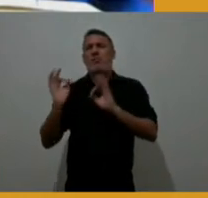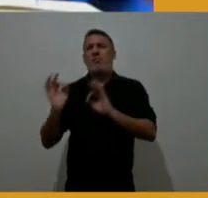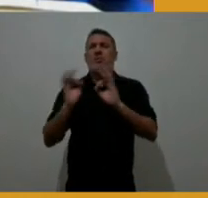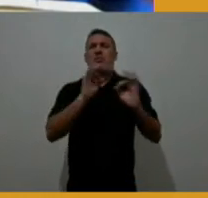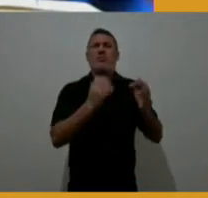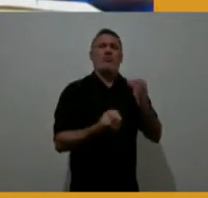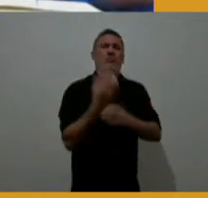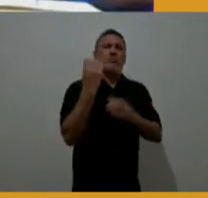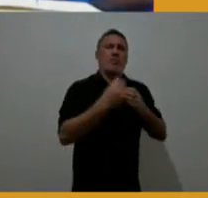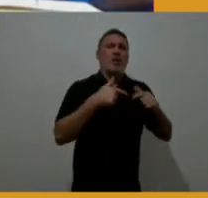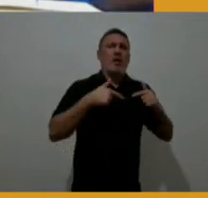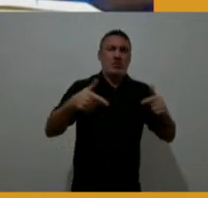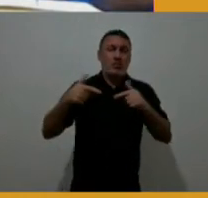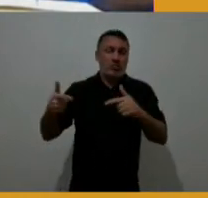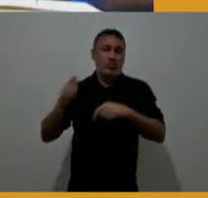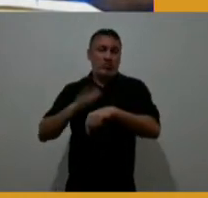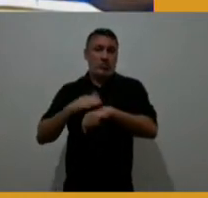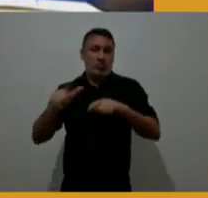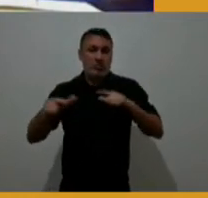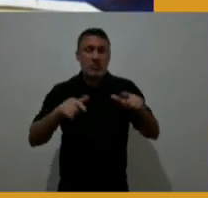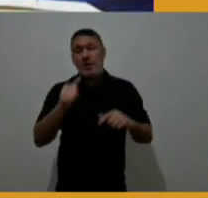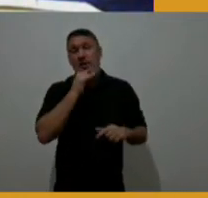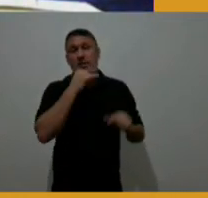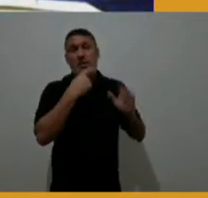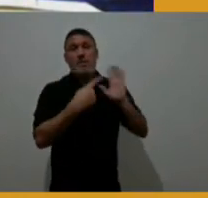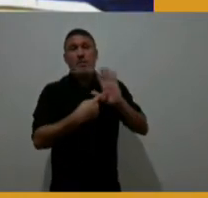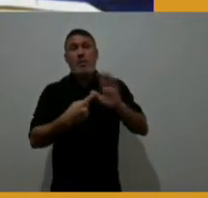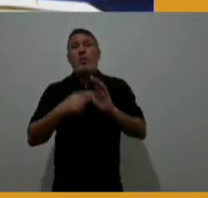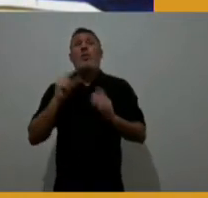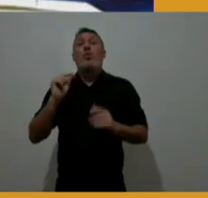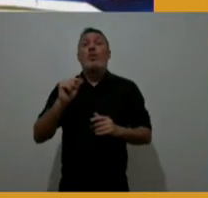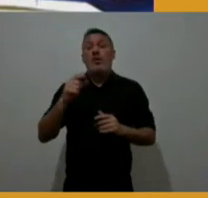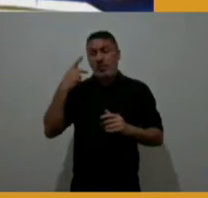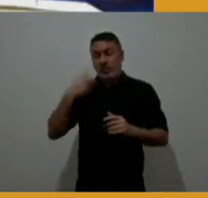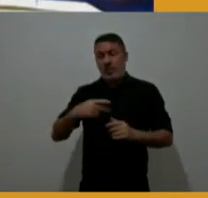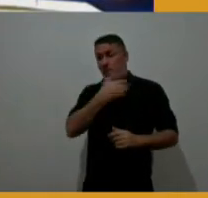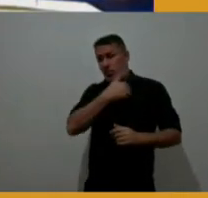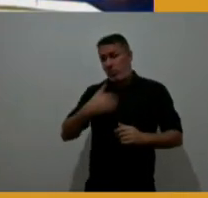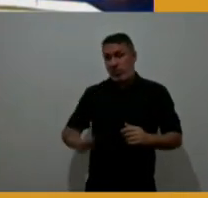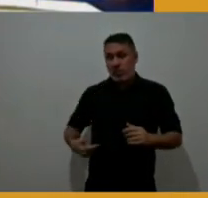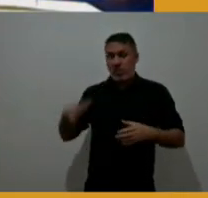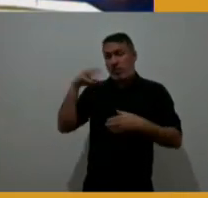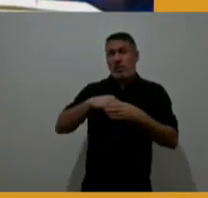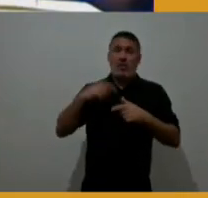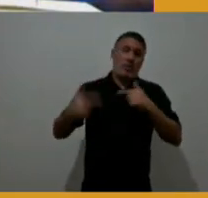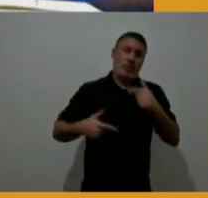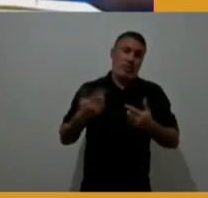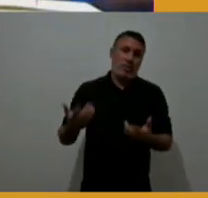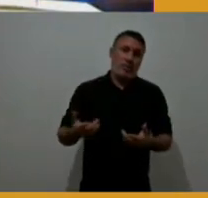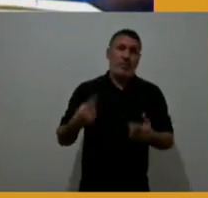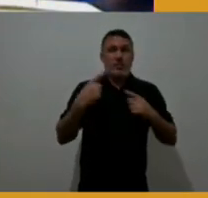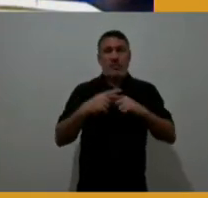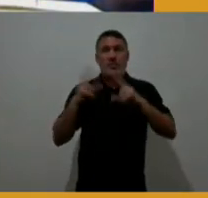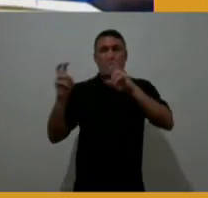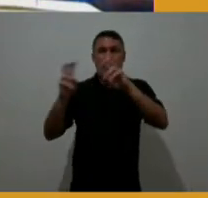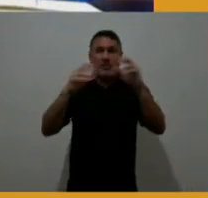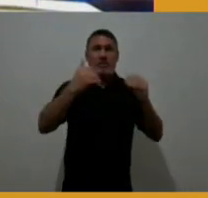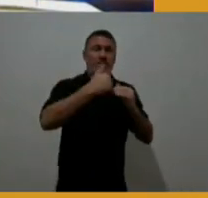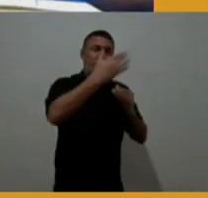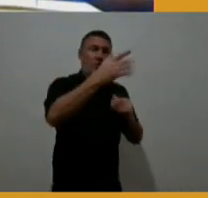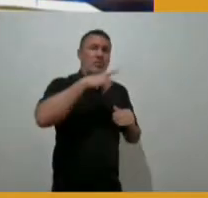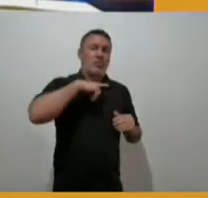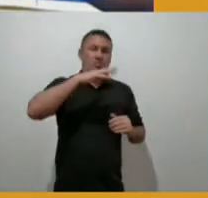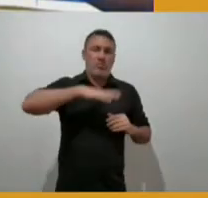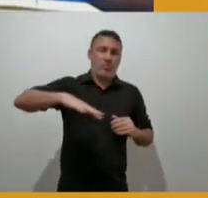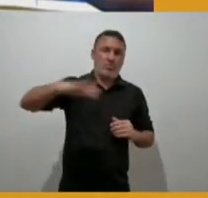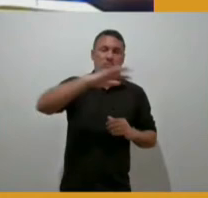ações, né, como exemplo para que a gente tenha para dentro do governo uma ação. E temos diversas ações, especialmente na área tributária, que a gente aprova, como,